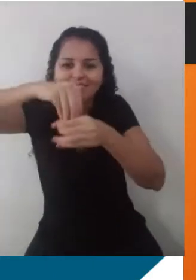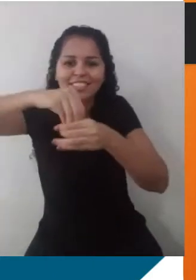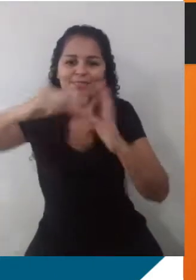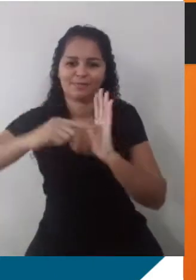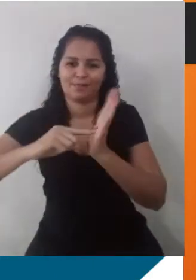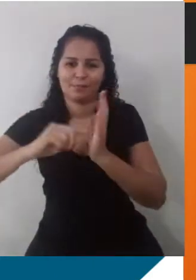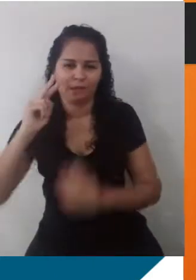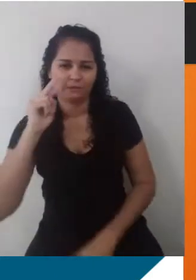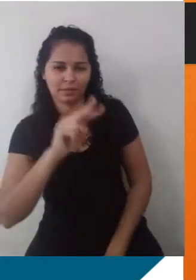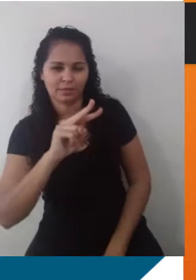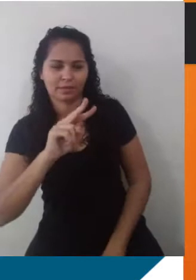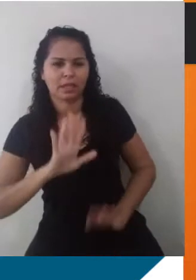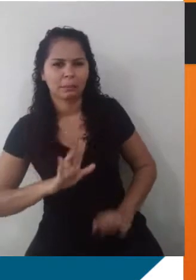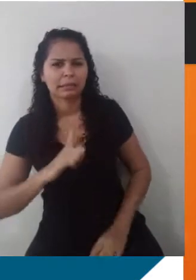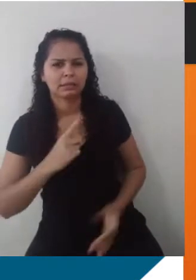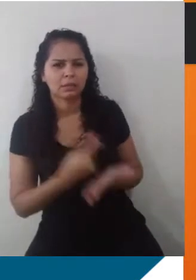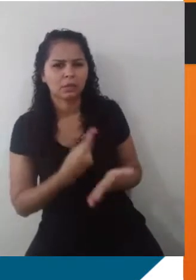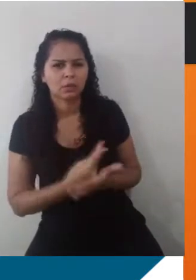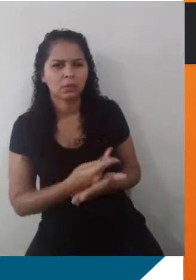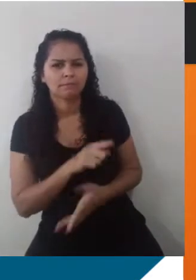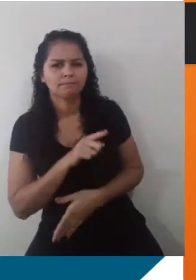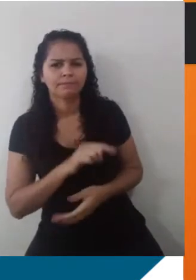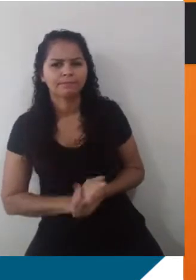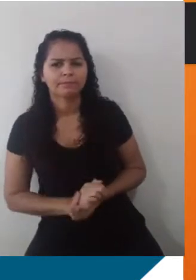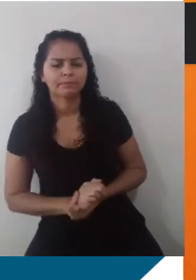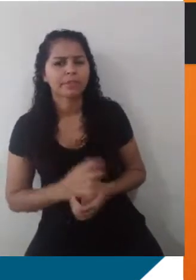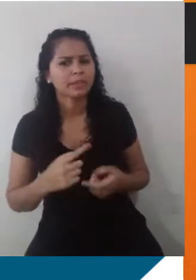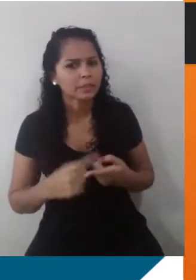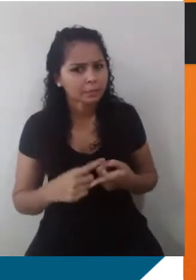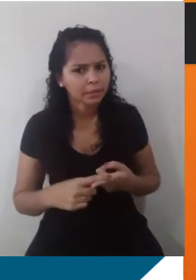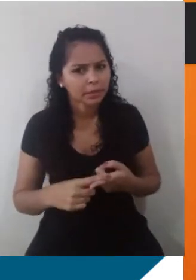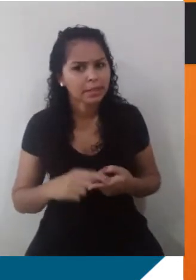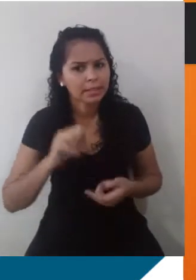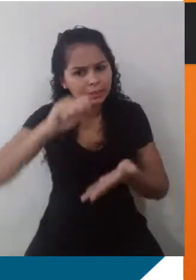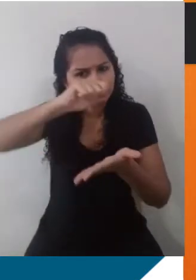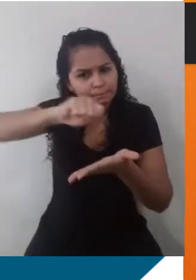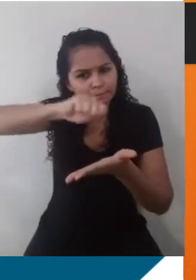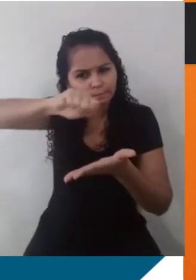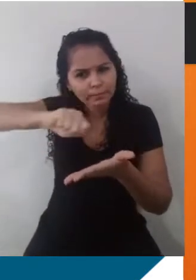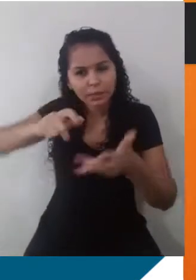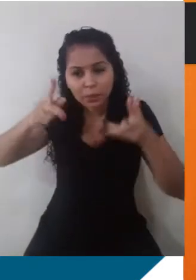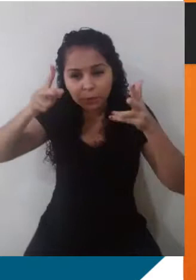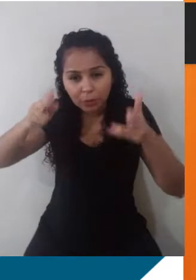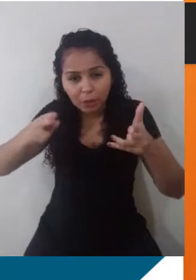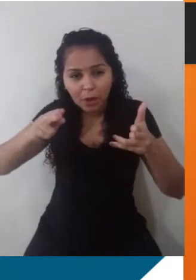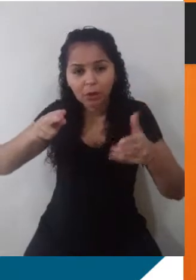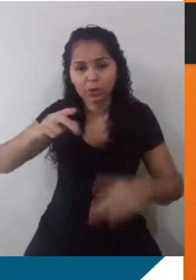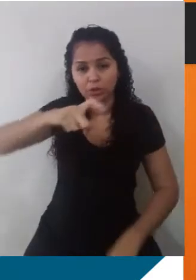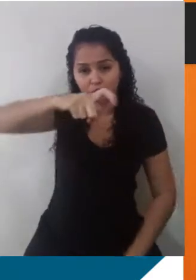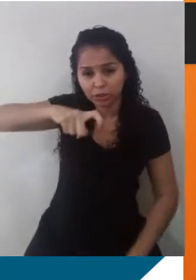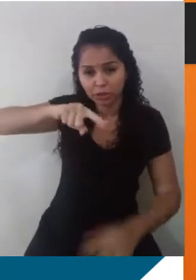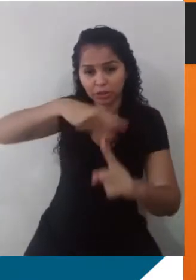Acontece que há um erro aí, há um equívoco aí. Por quê? Quando eu escrevo uma expressão desta forma, x